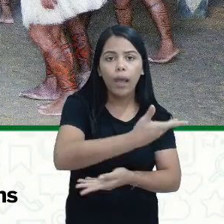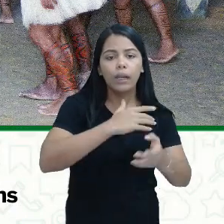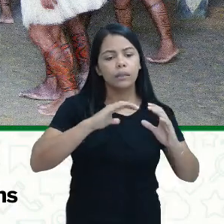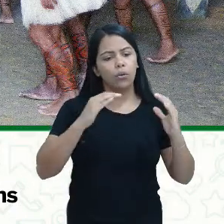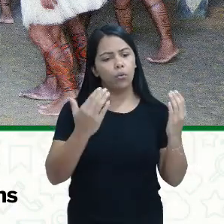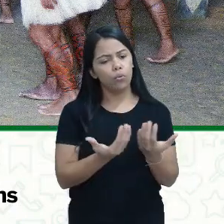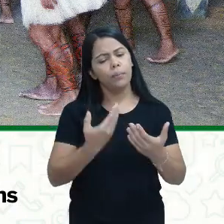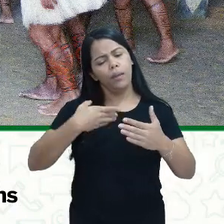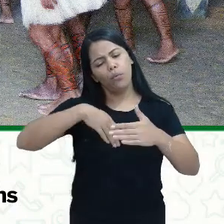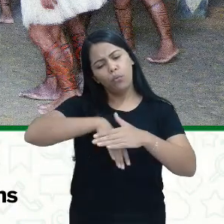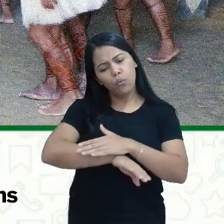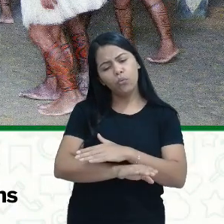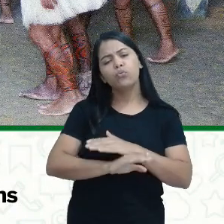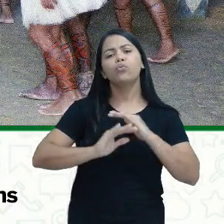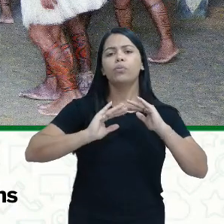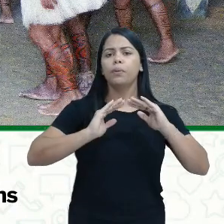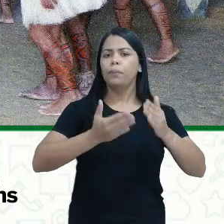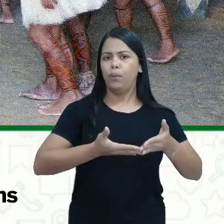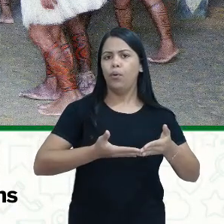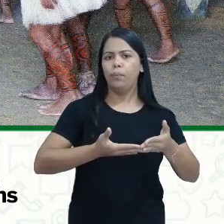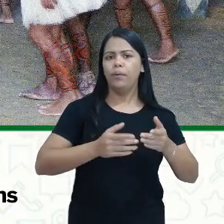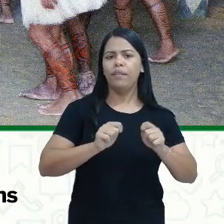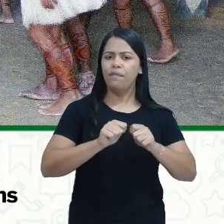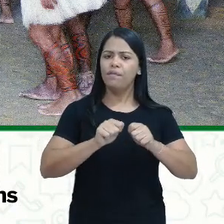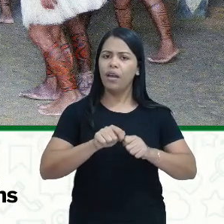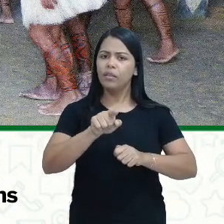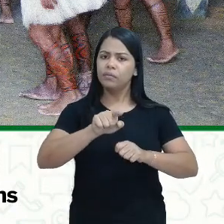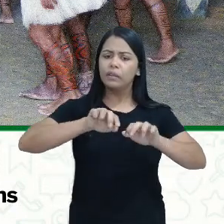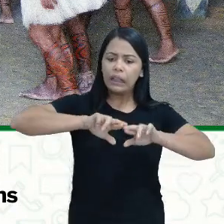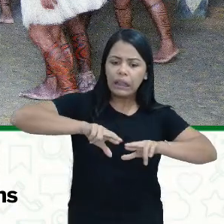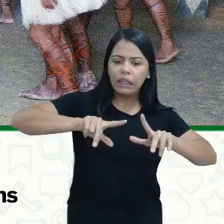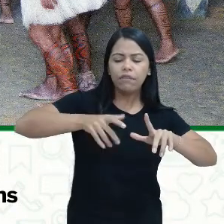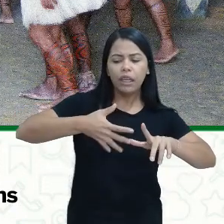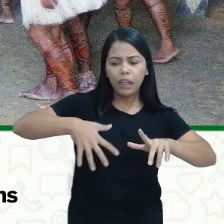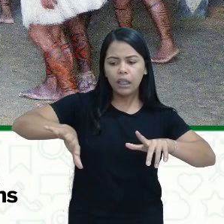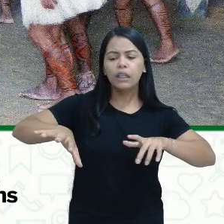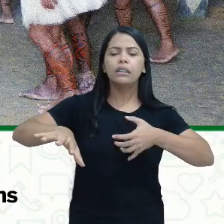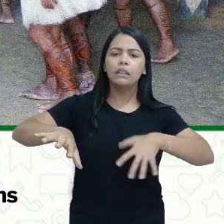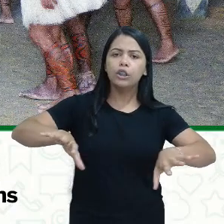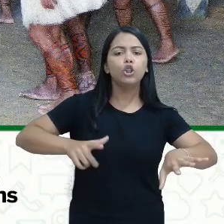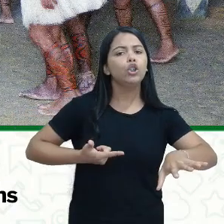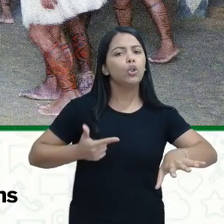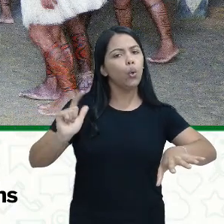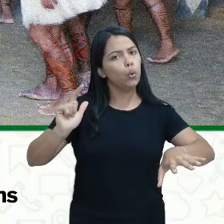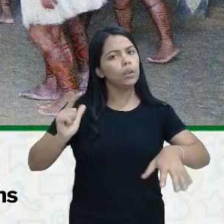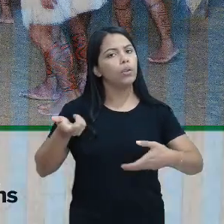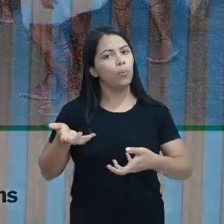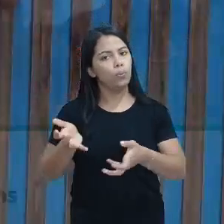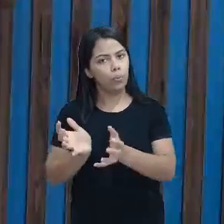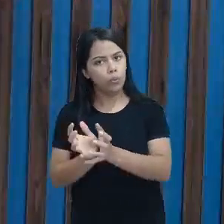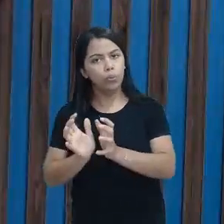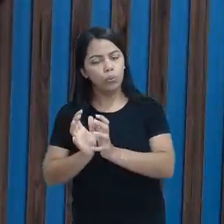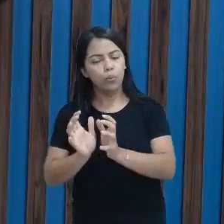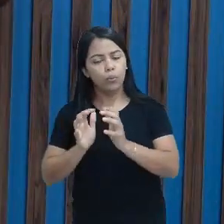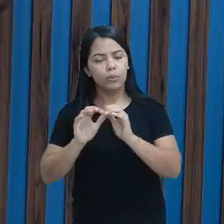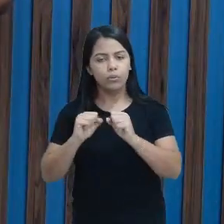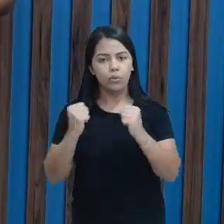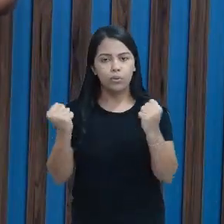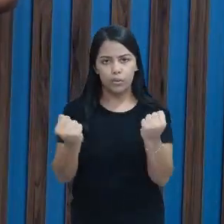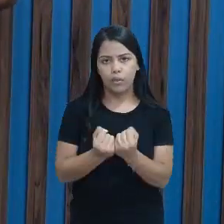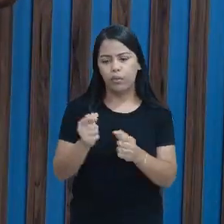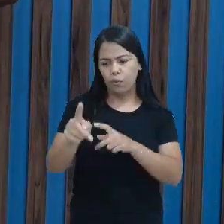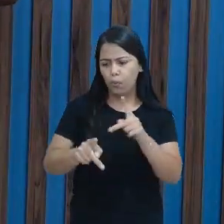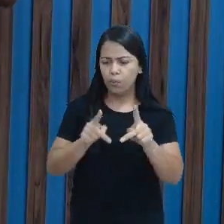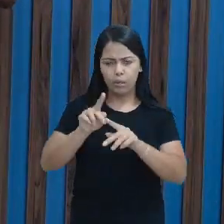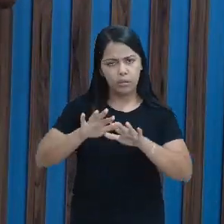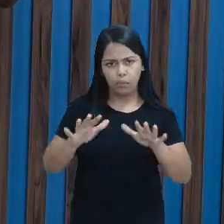que vão aí se distinguir da comunidade nacional, da nossa nação, né? Do povo em geral.